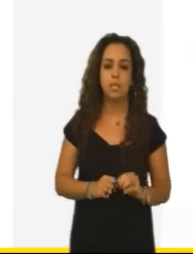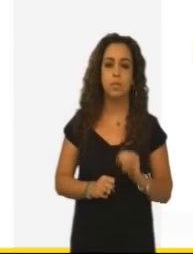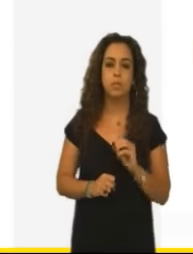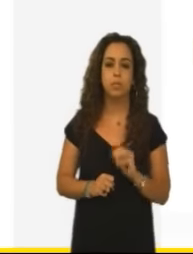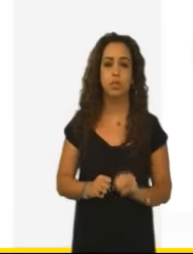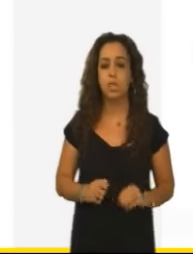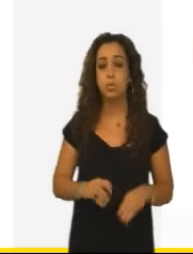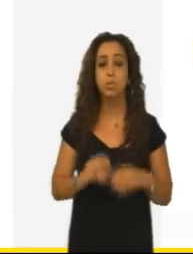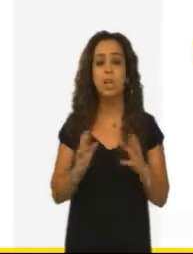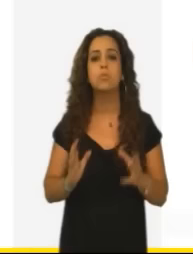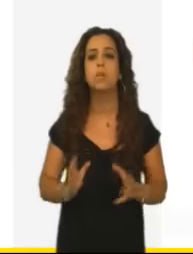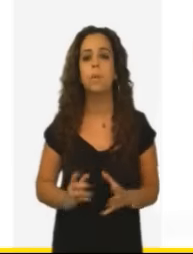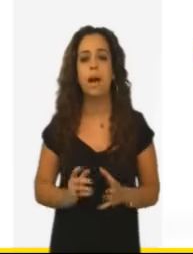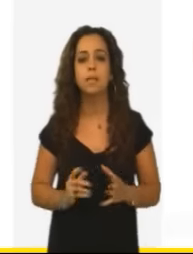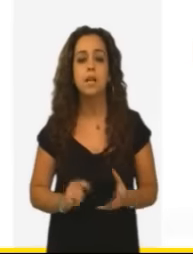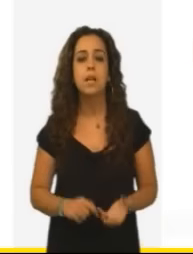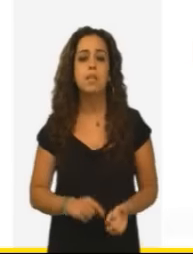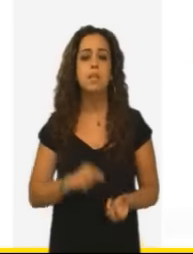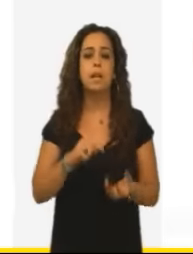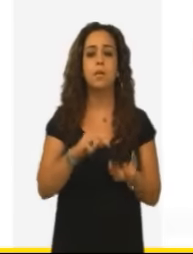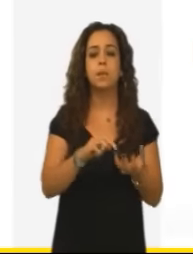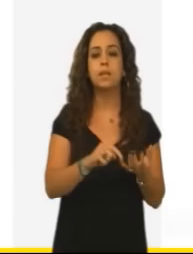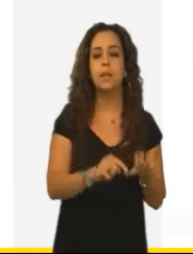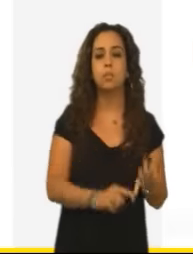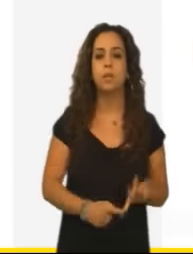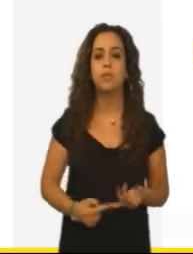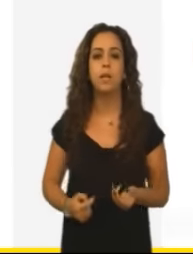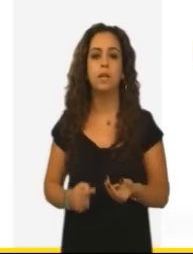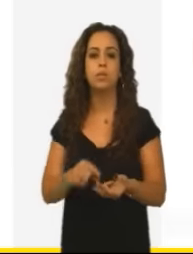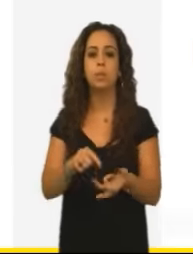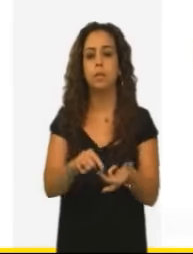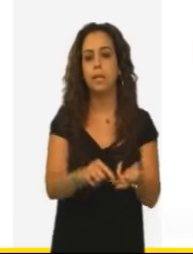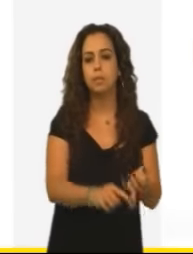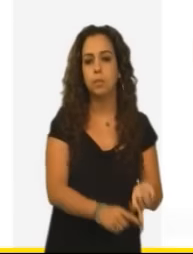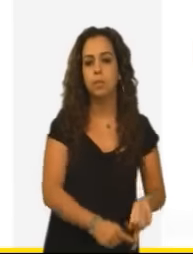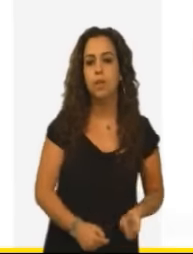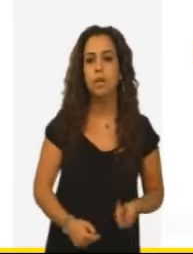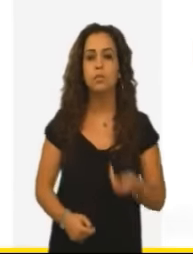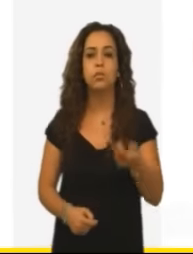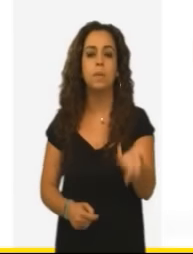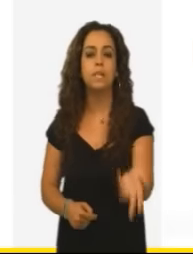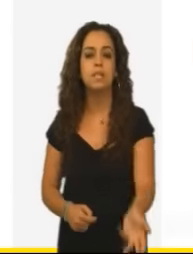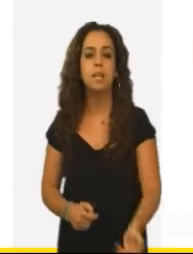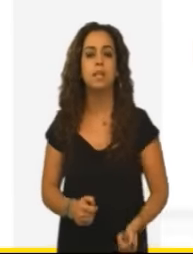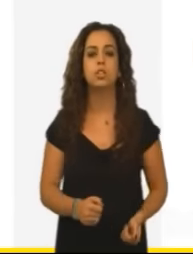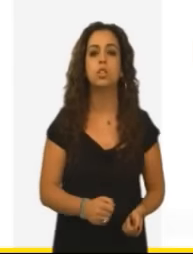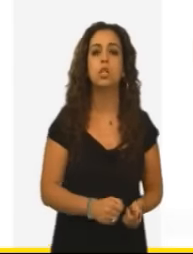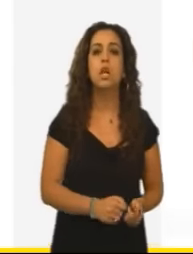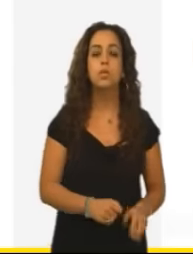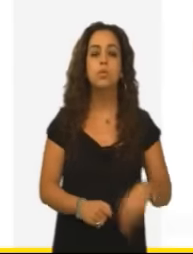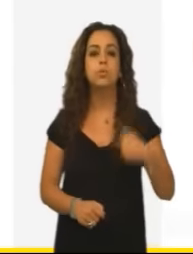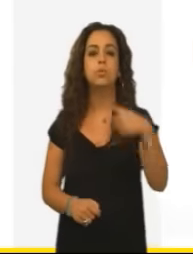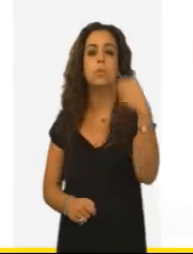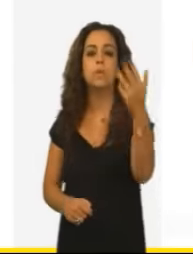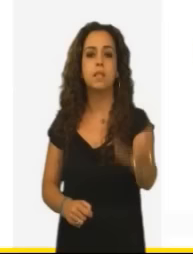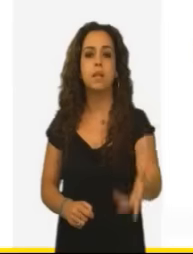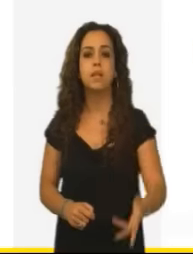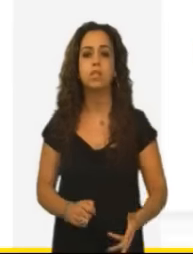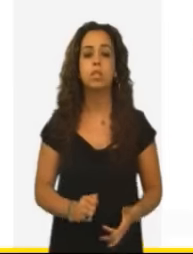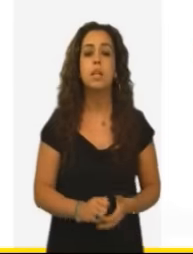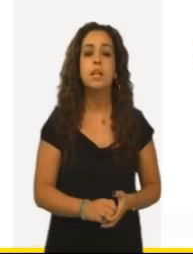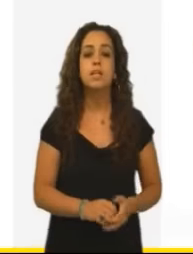verbo aqui na morfologia? Os tempos verbais. Se está no pretérito perfeito, no pretérito imperfeito, no presente, no futuro